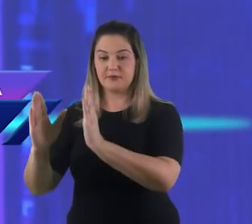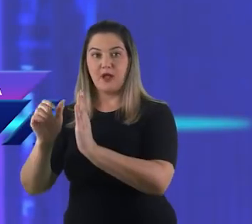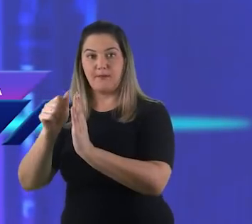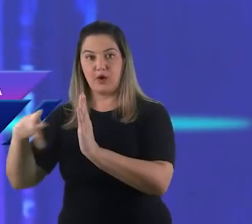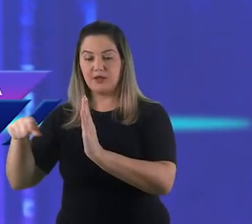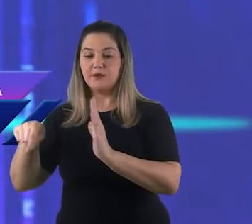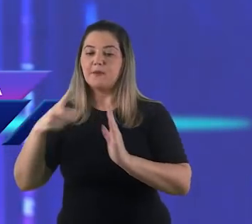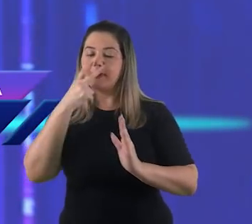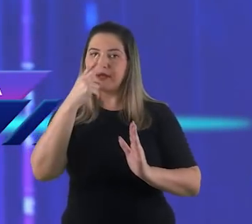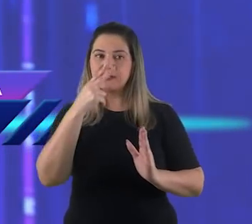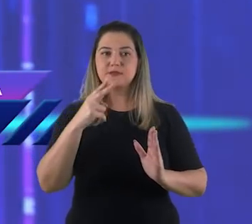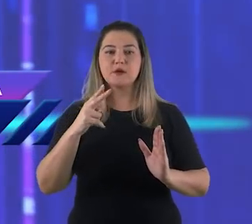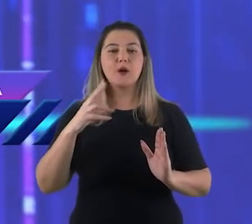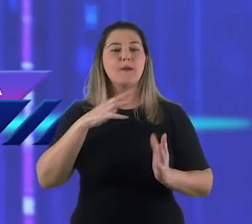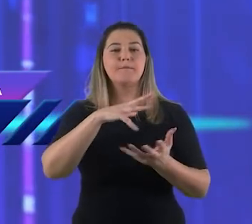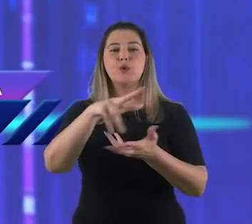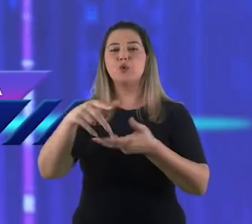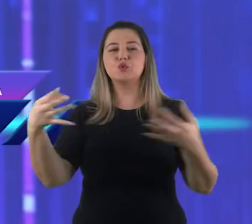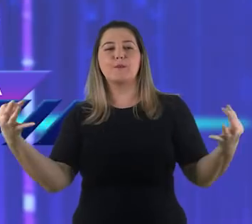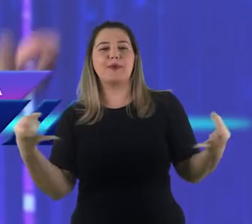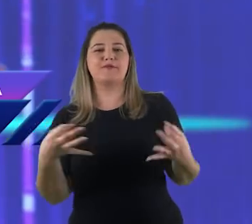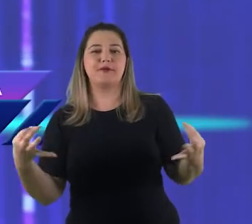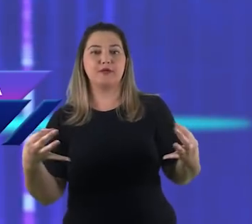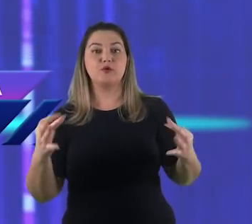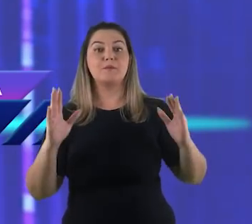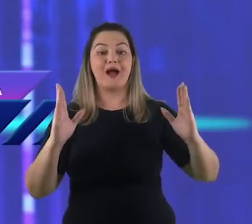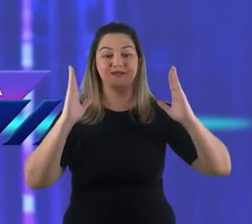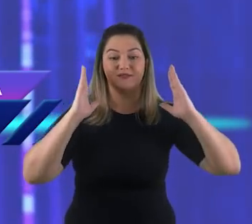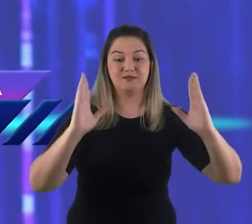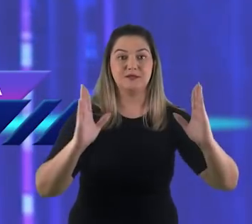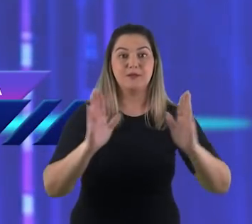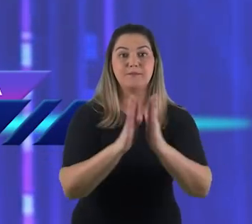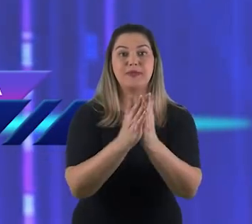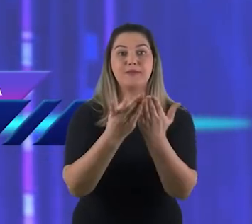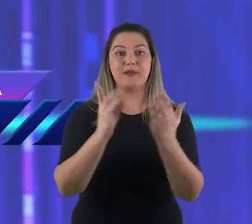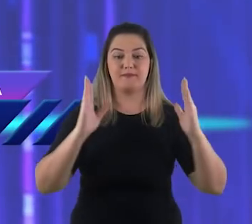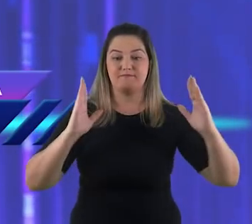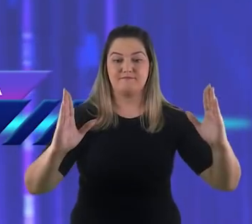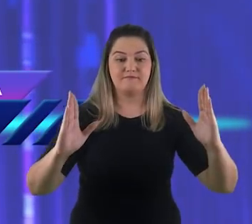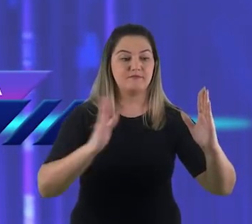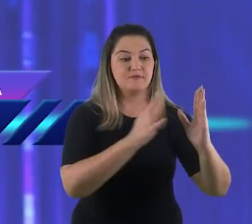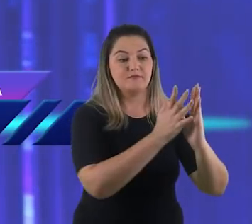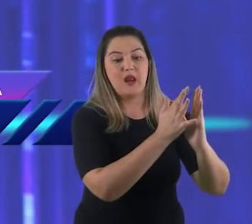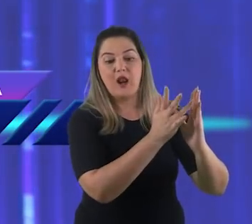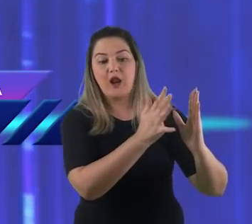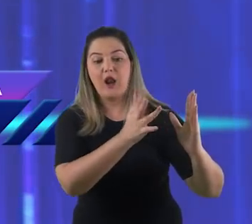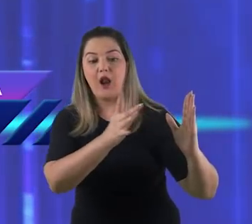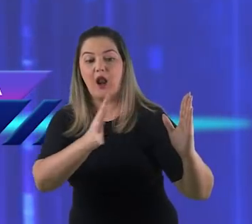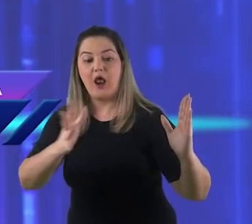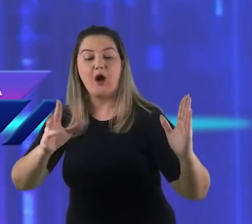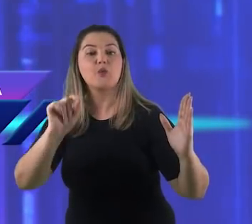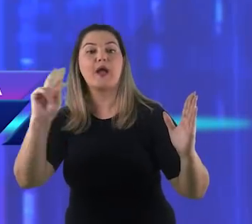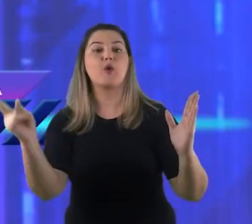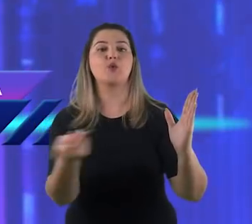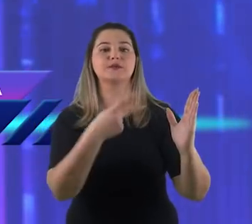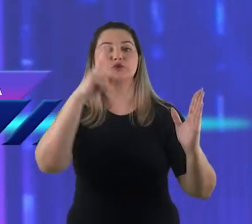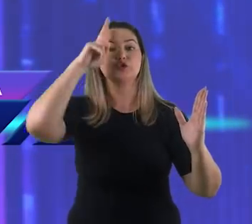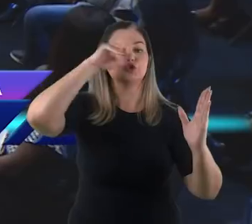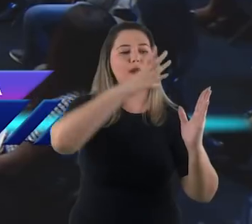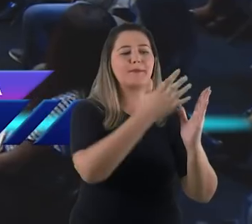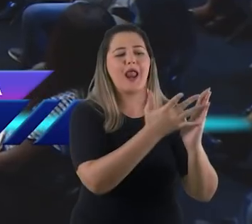onde vivemos os resquícios de uma escolha equivocada, mas que não terminará desta